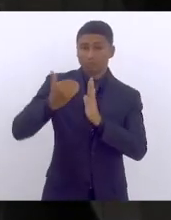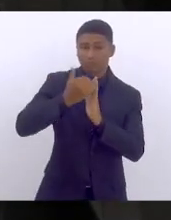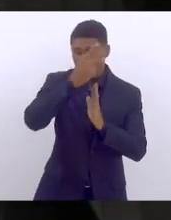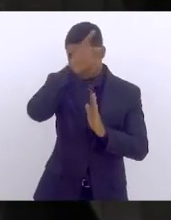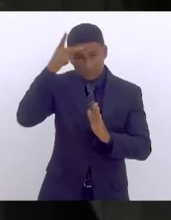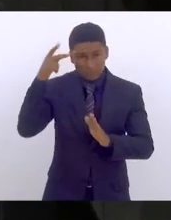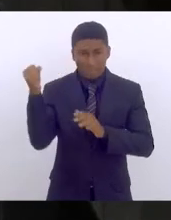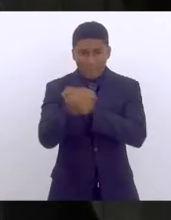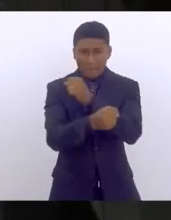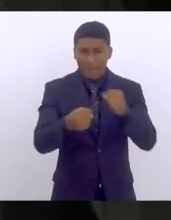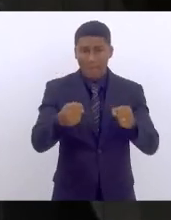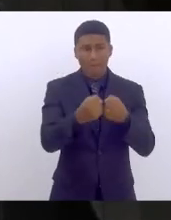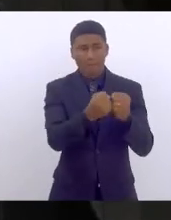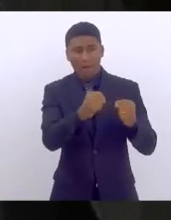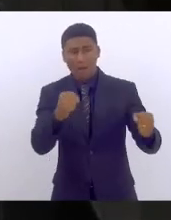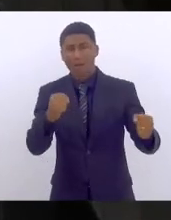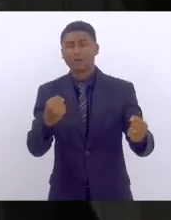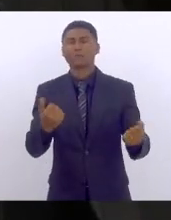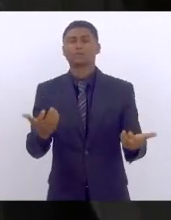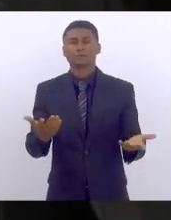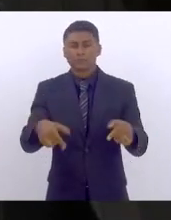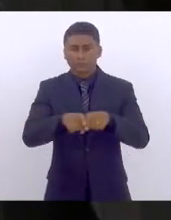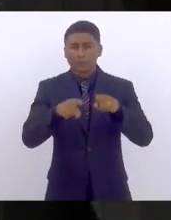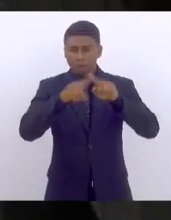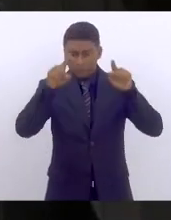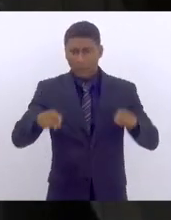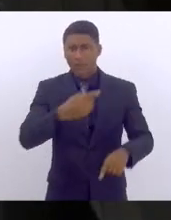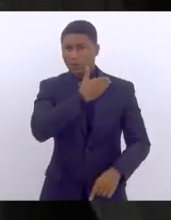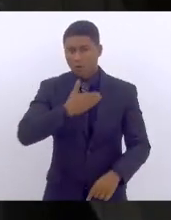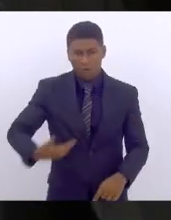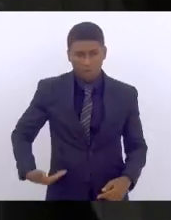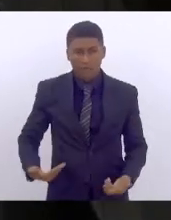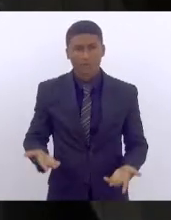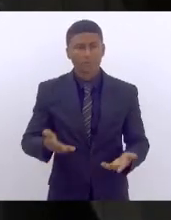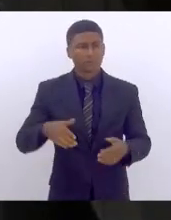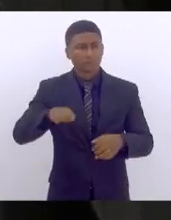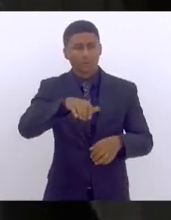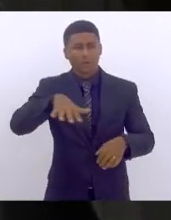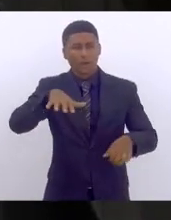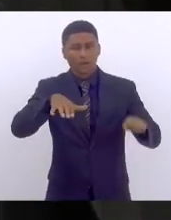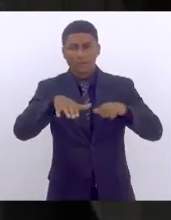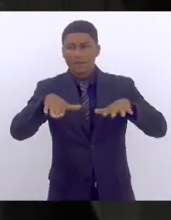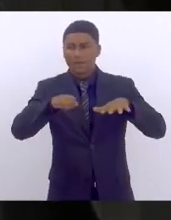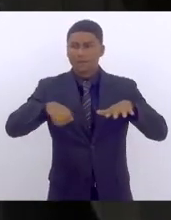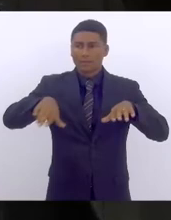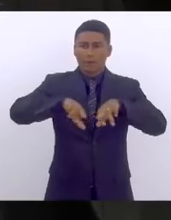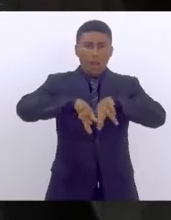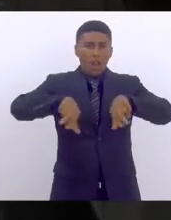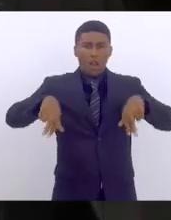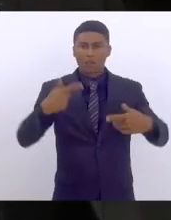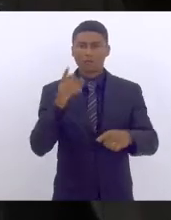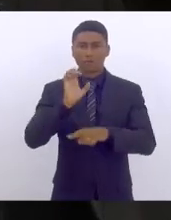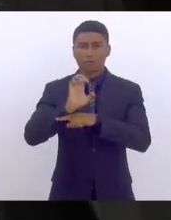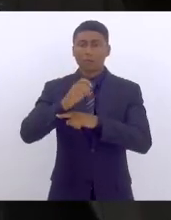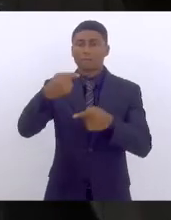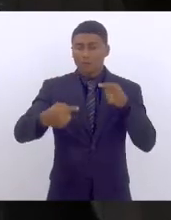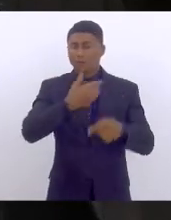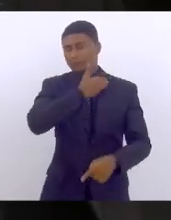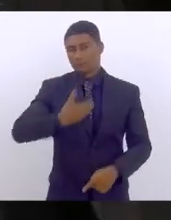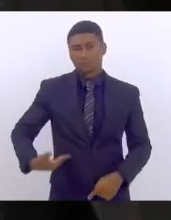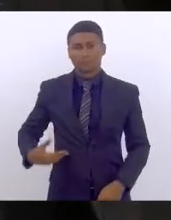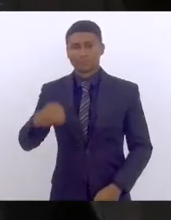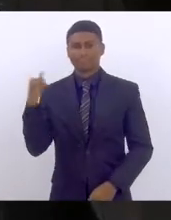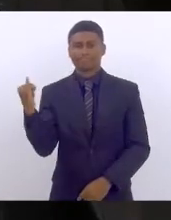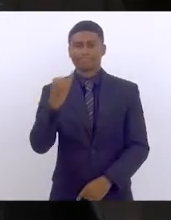efetivo de servidores públicos e servidoras públicas em várias áreas do Estado. O Estado é importante, as políticas públicas são importantes,